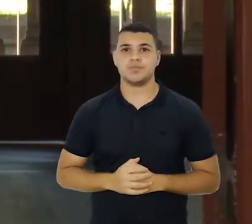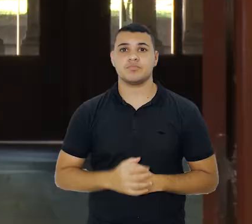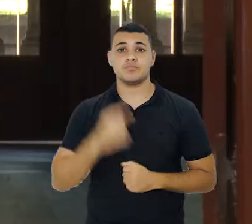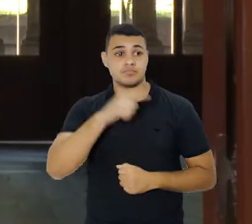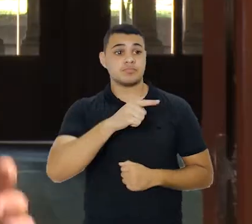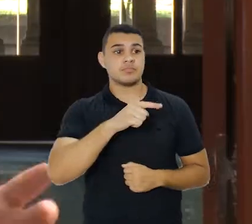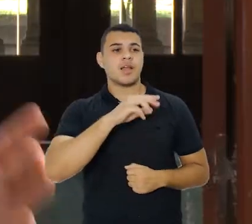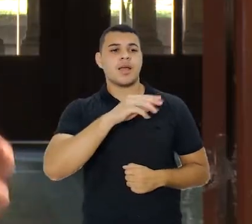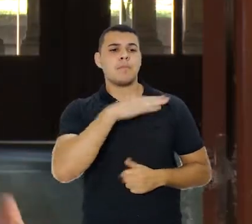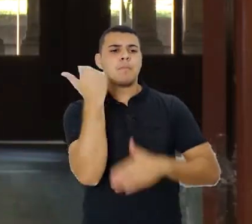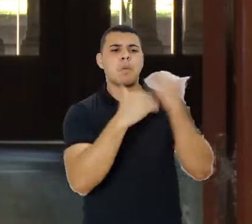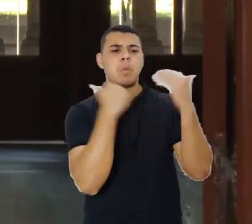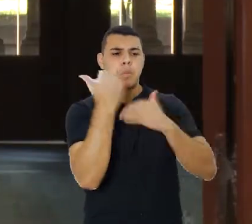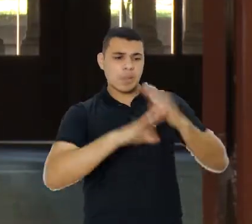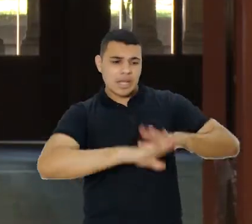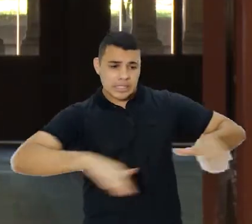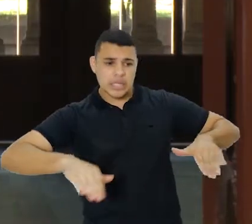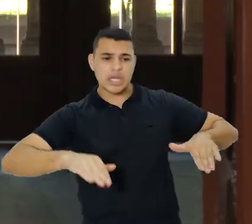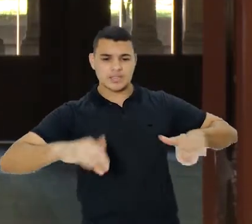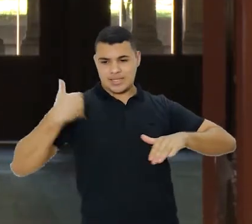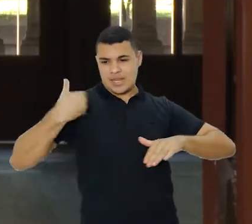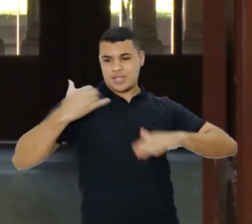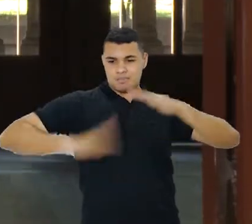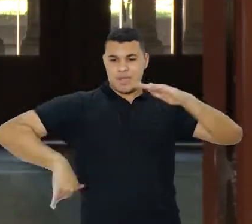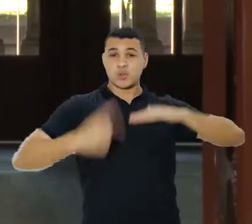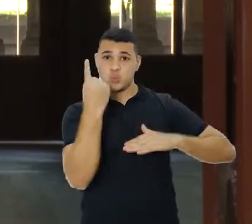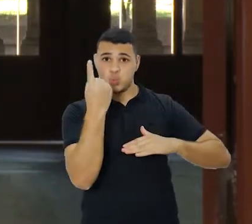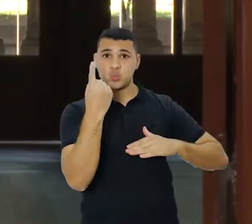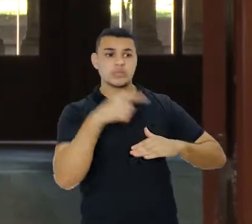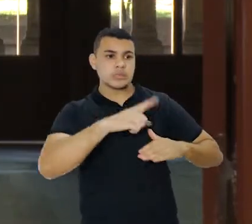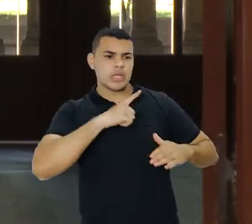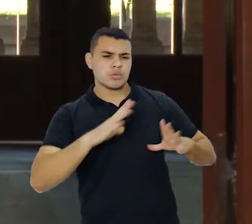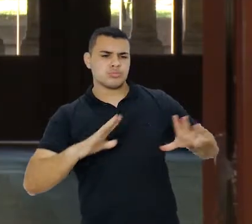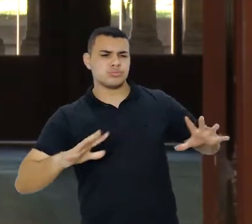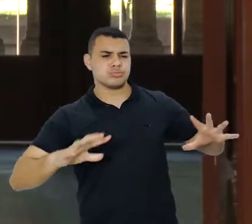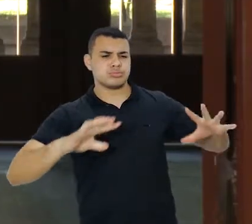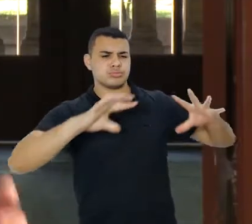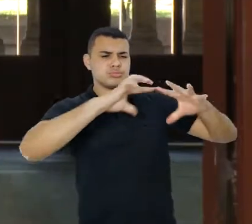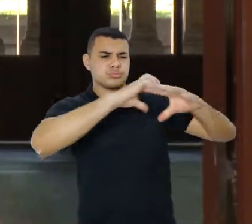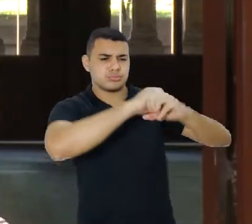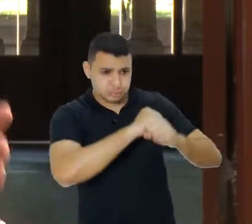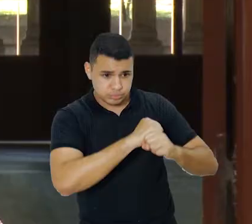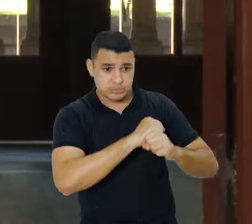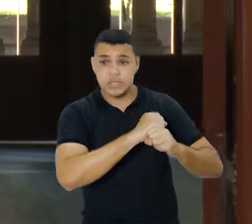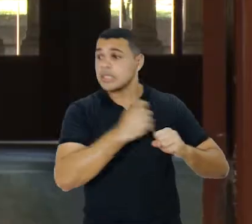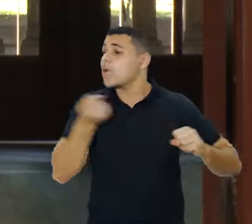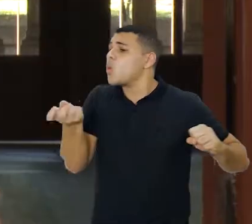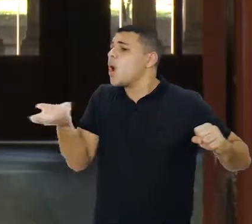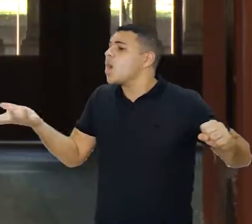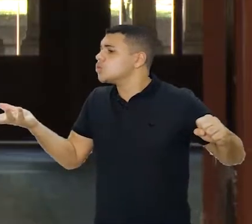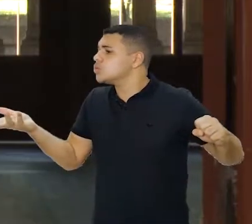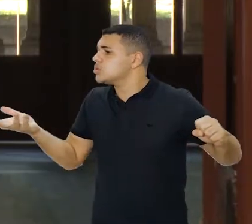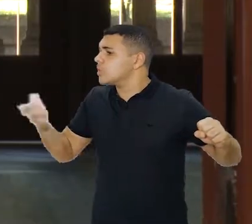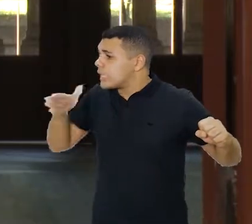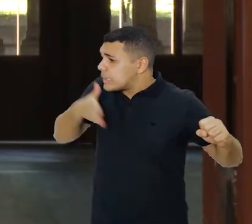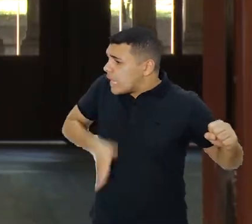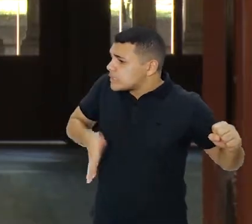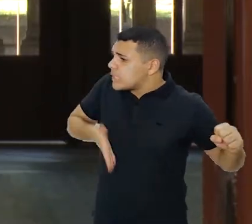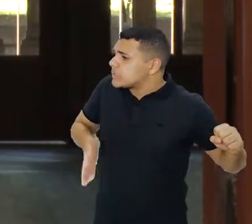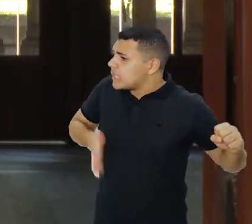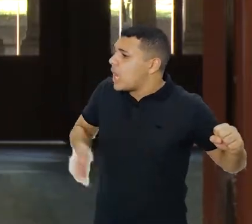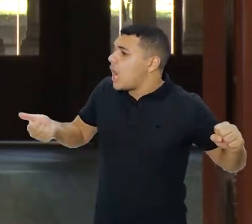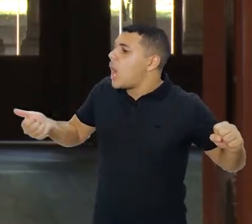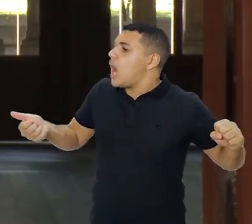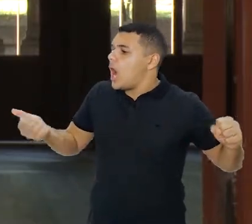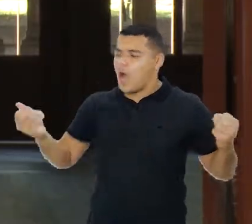Então, a mortalidade infantil é referida, né, é um certo valor referido sempre a 1000 nascidos vivos. Ela